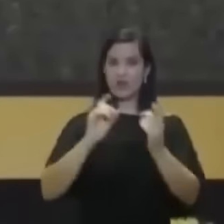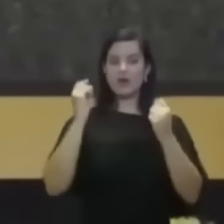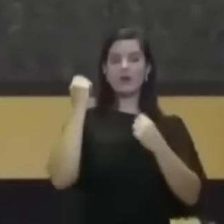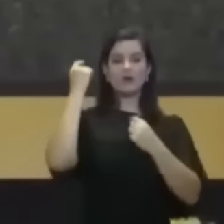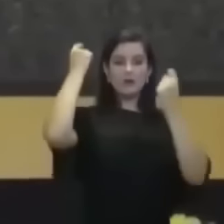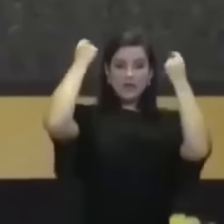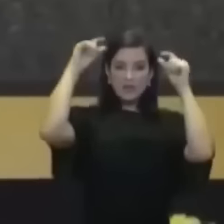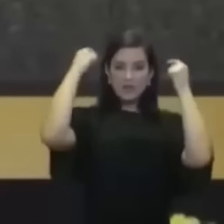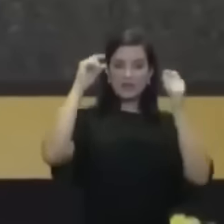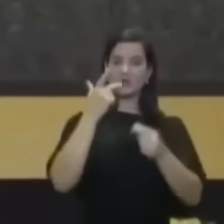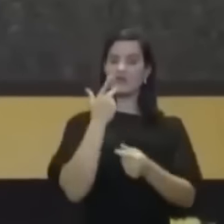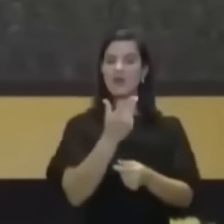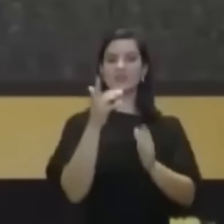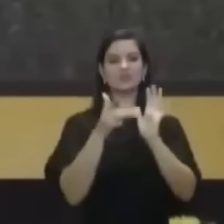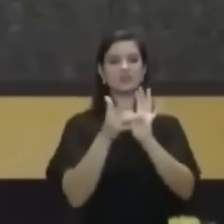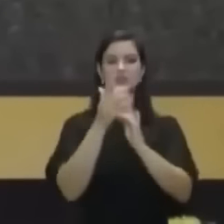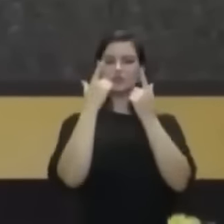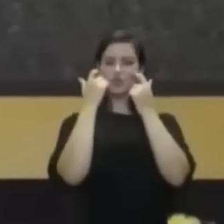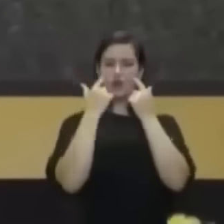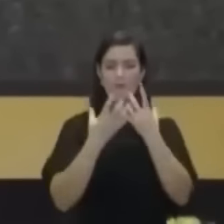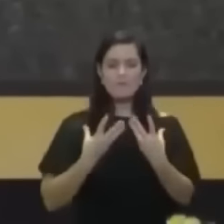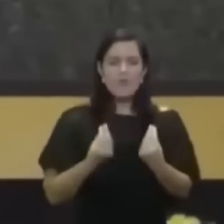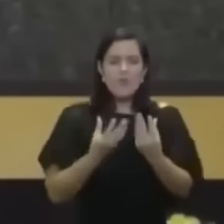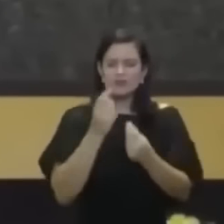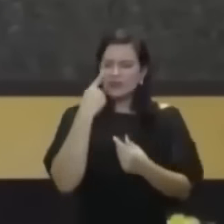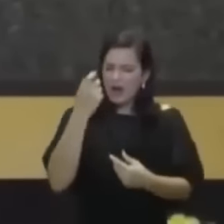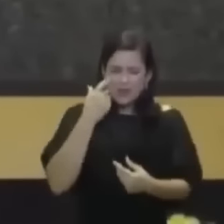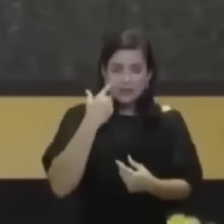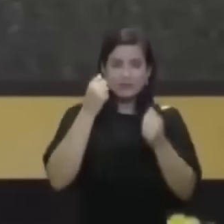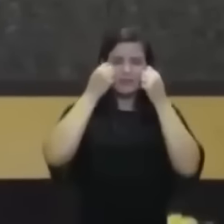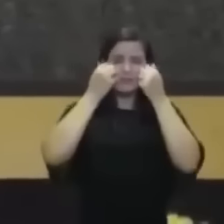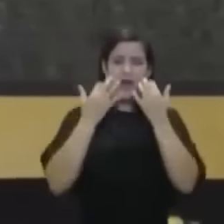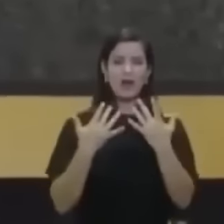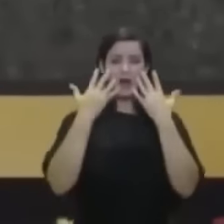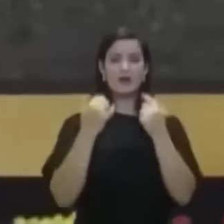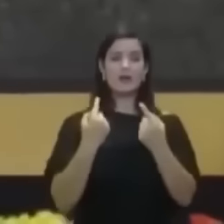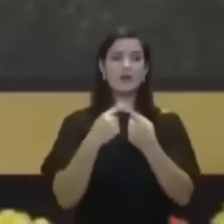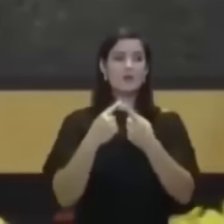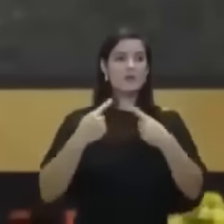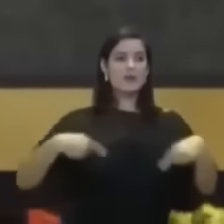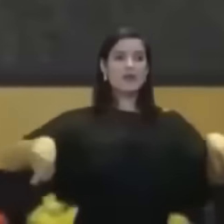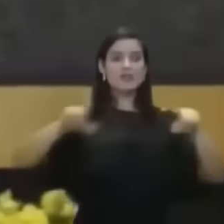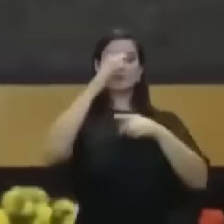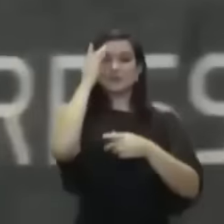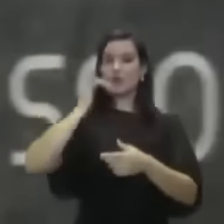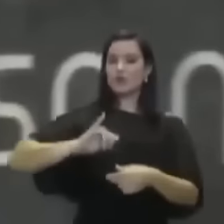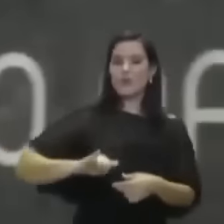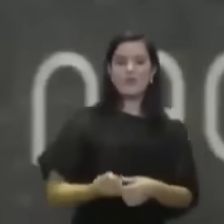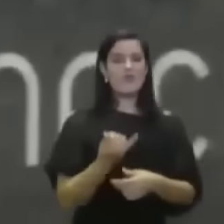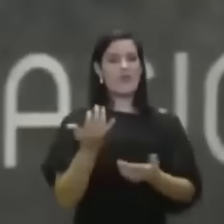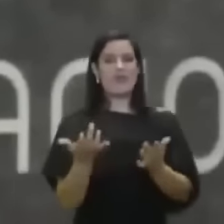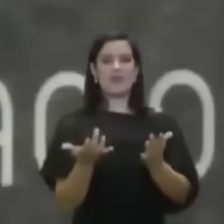chorou? Porque Jerusalém não aproveitou o tempo da sua visitação. Porque Jesus via profeticamente a cidade sendo esmagada